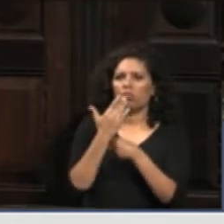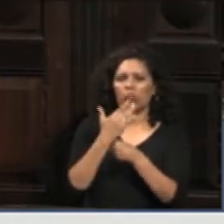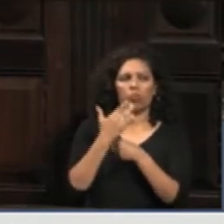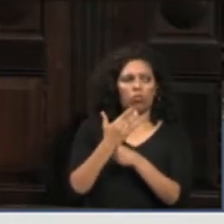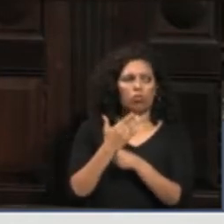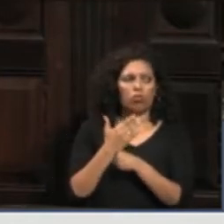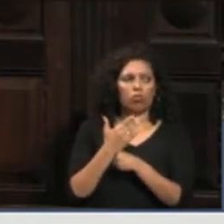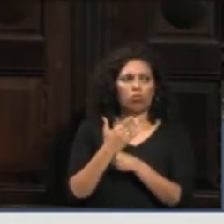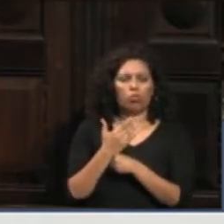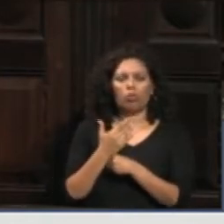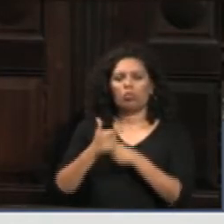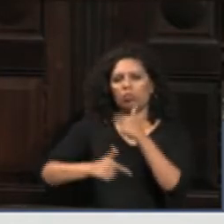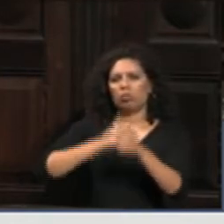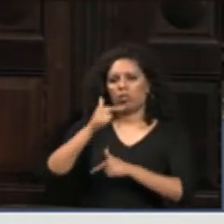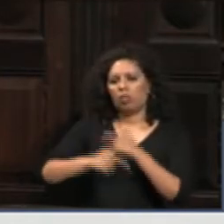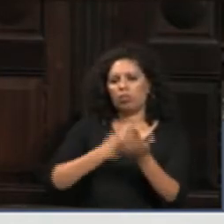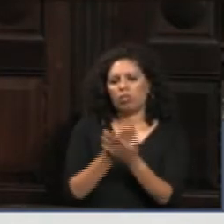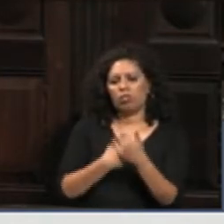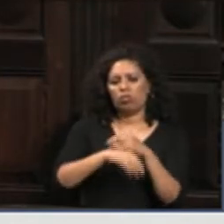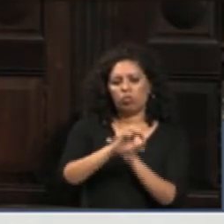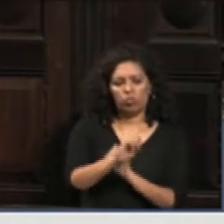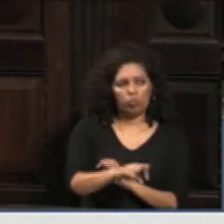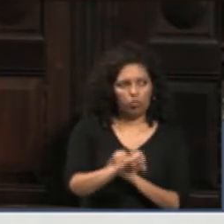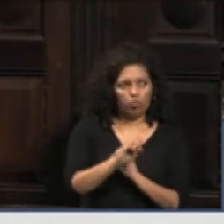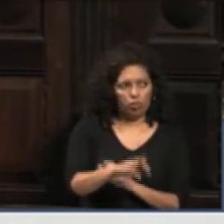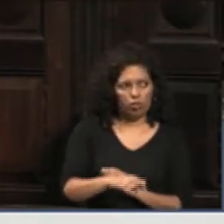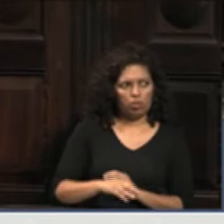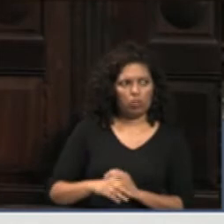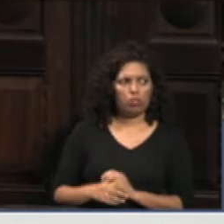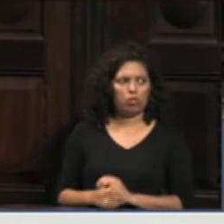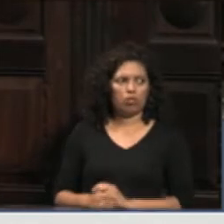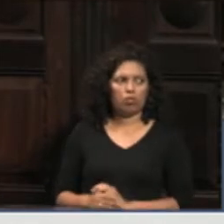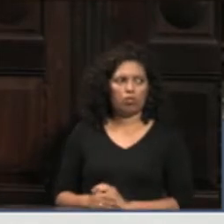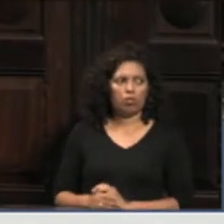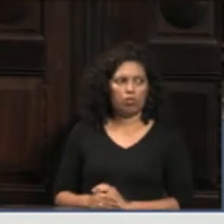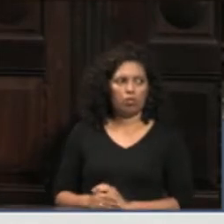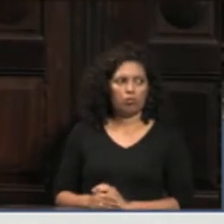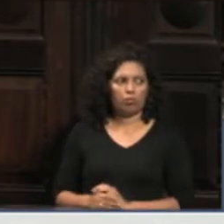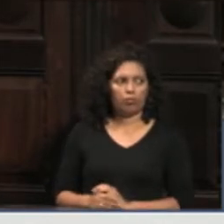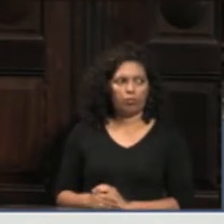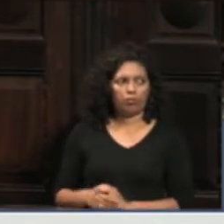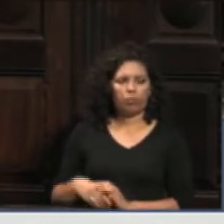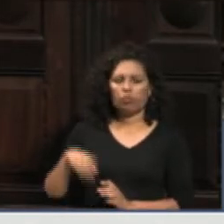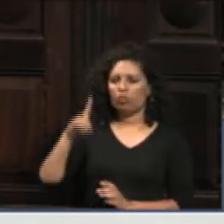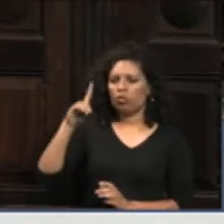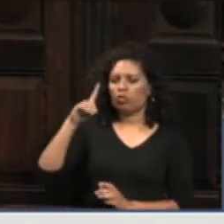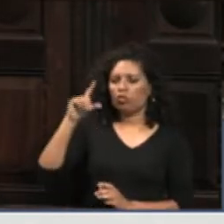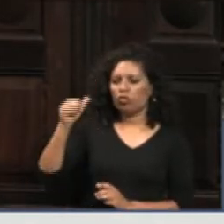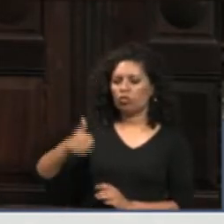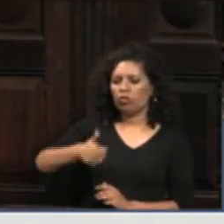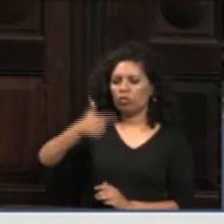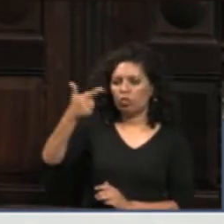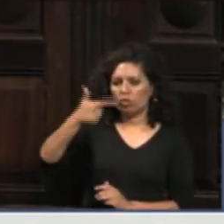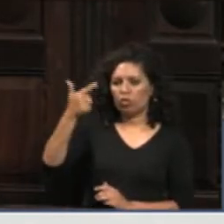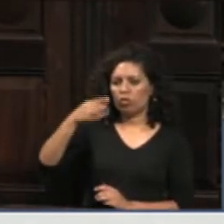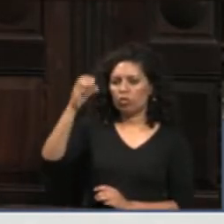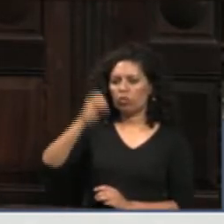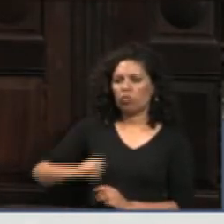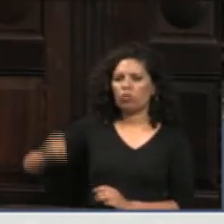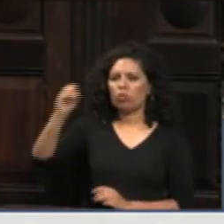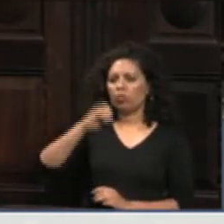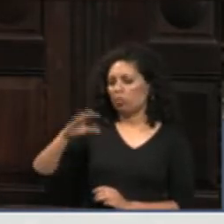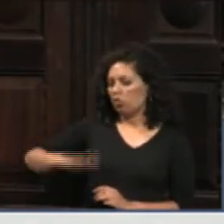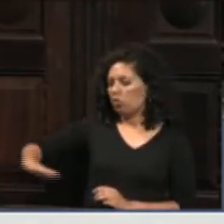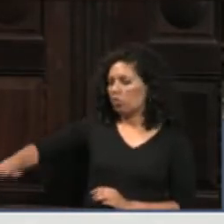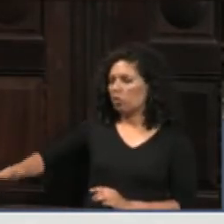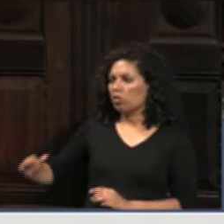questões ligadas à educação e às lutas diretas ligadas às nossas crianças. Que o 12 de outubro as nossas crianças possam ganhar,